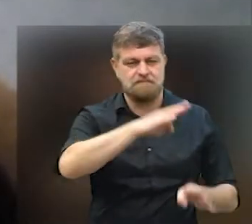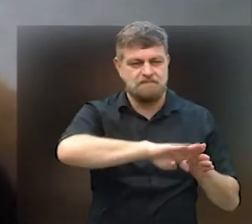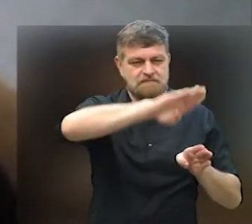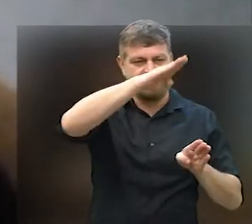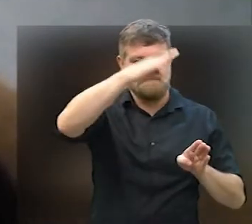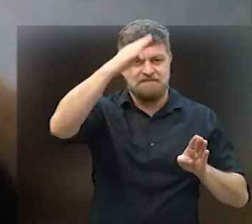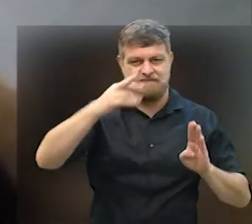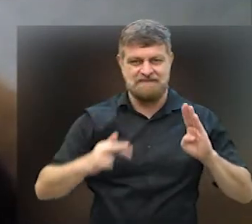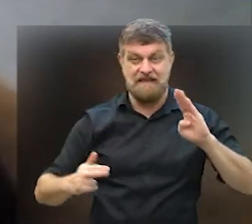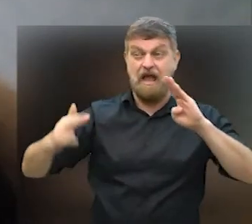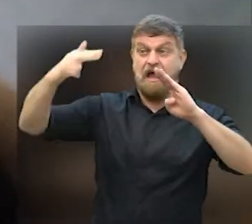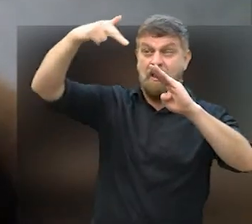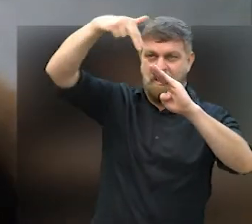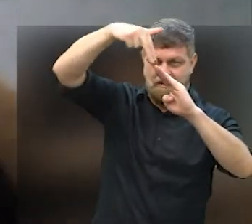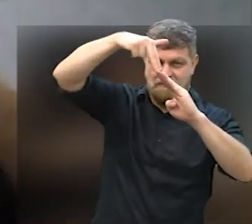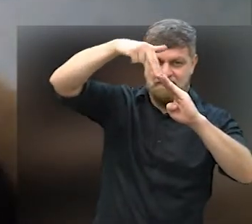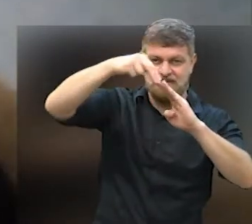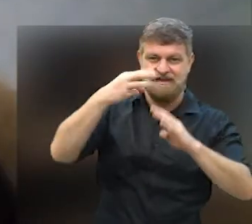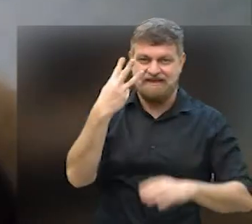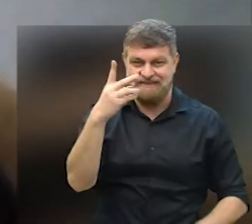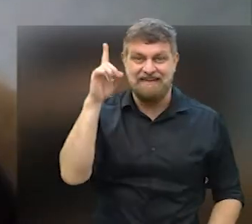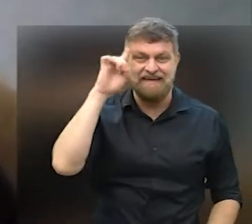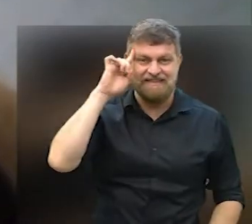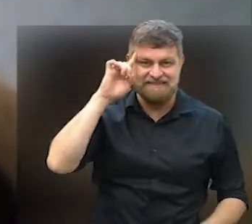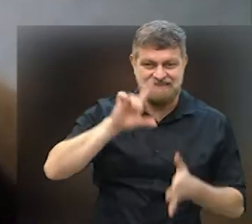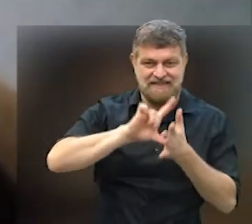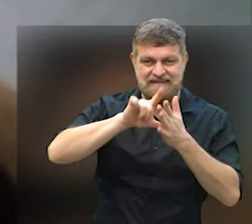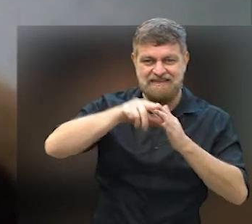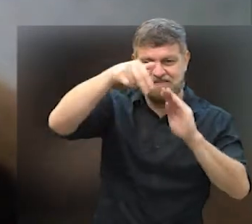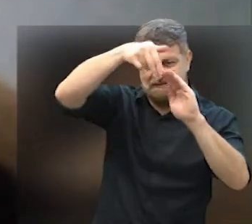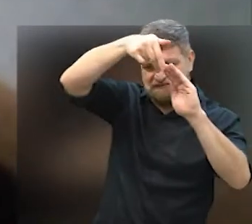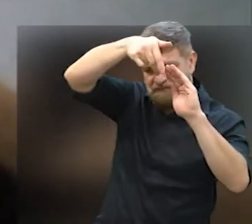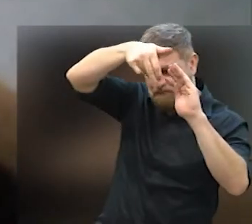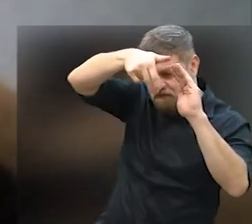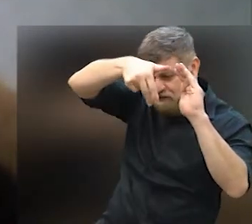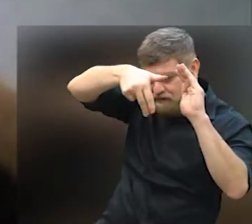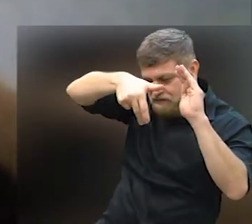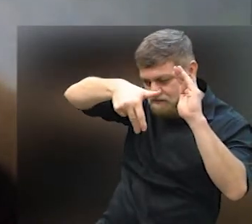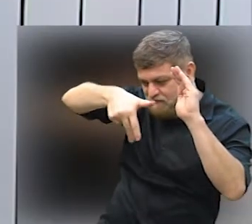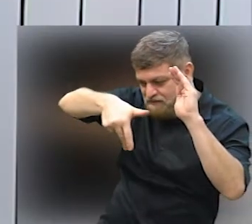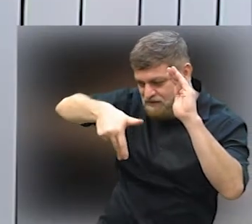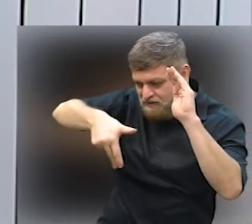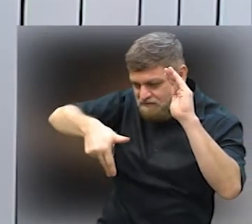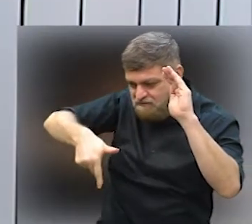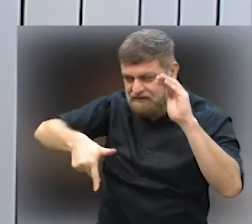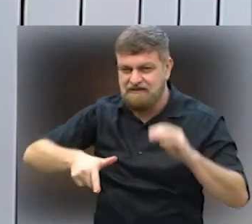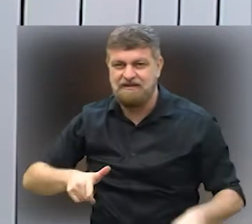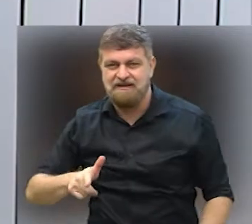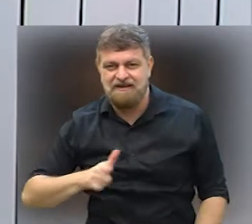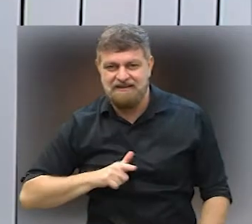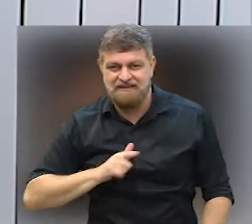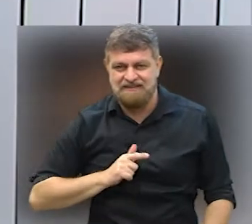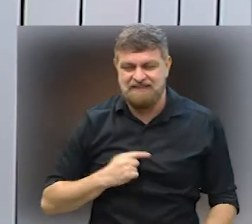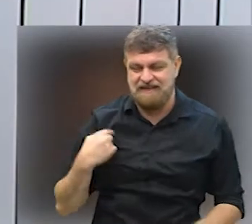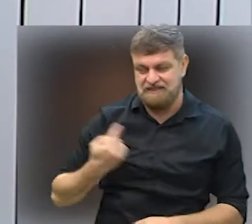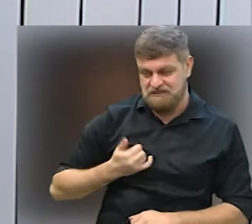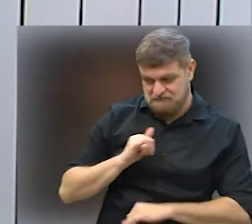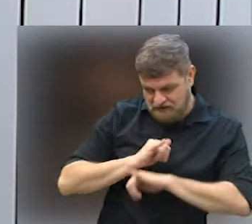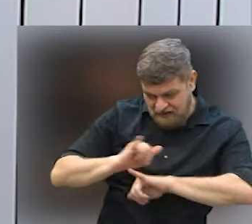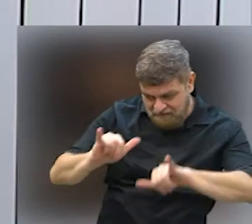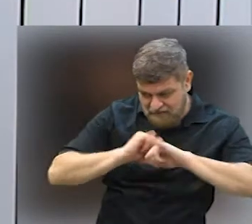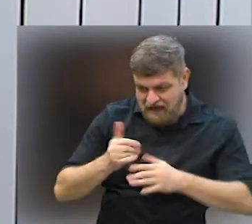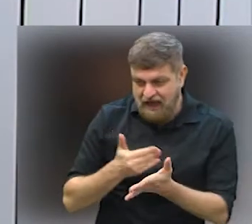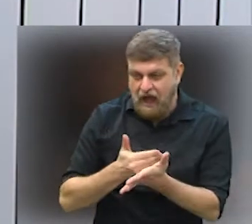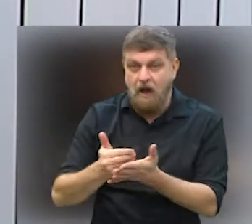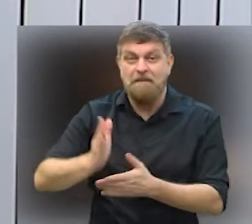do Everest. Para depois levar mais 3 dias para descer ao campo base. Ou seja, a expedição, a gente pode falar